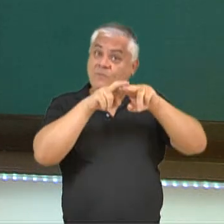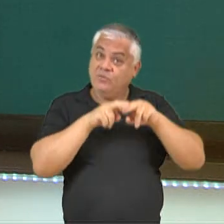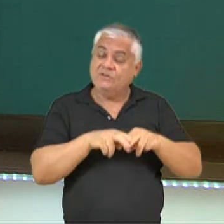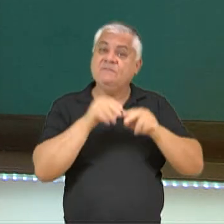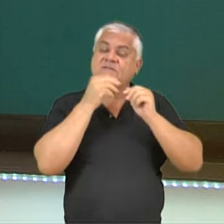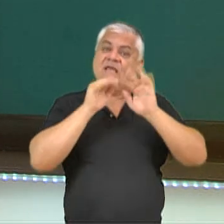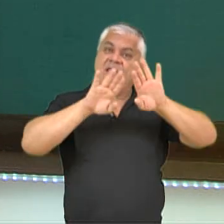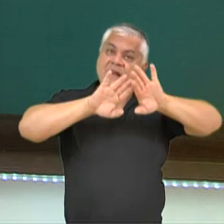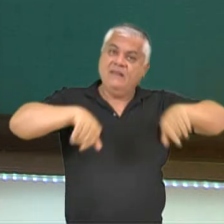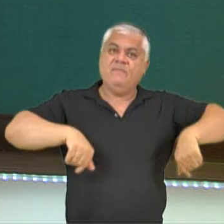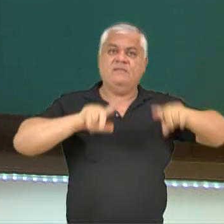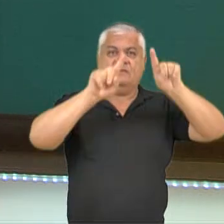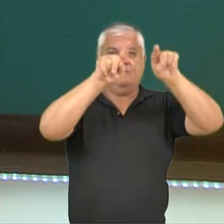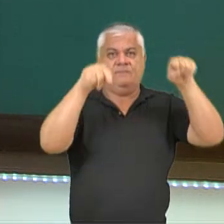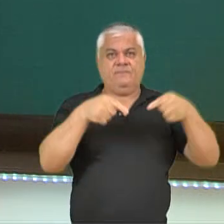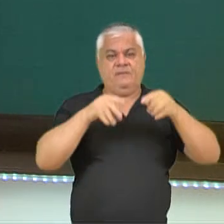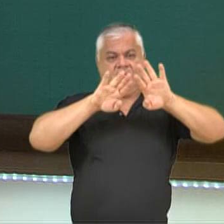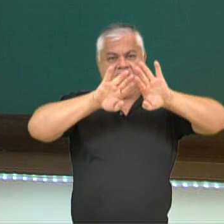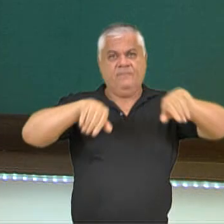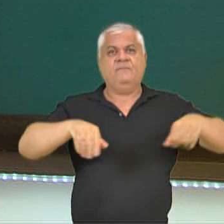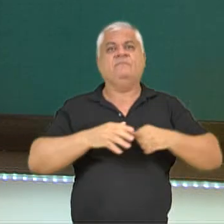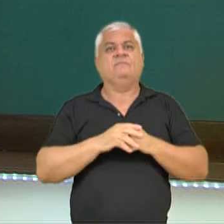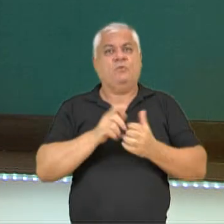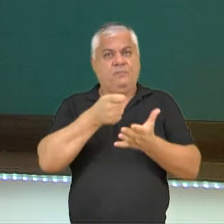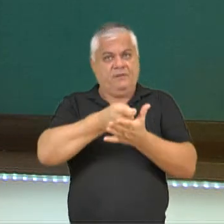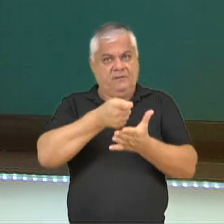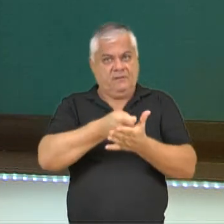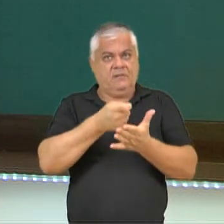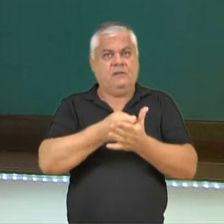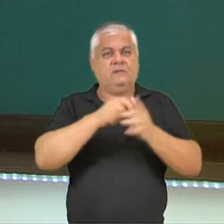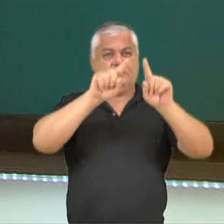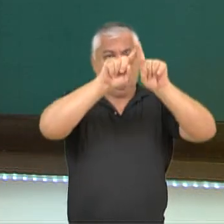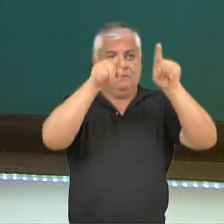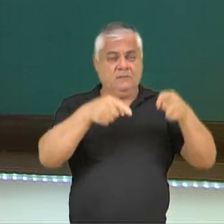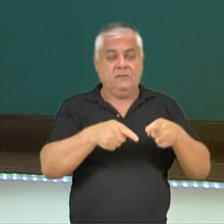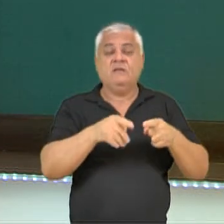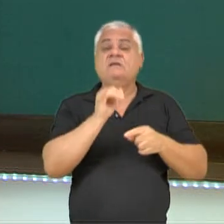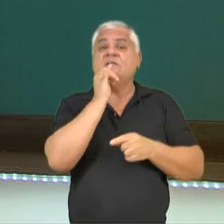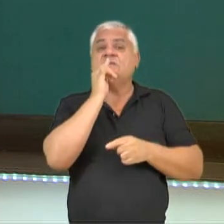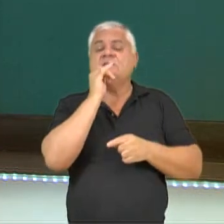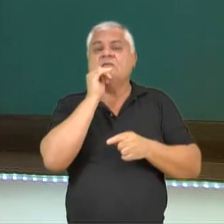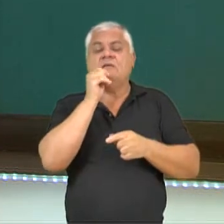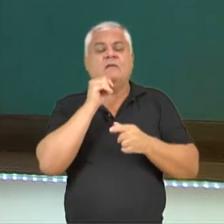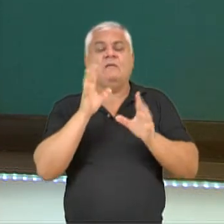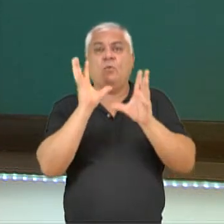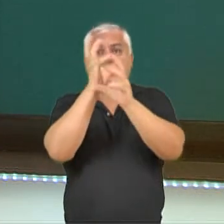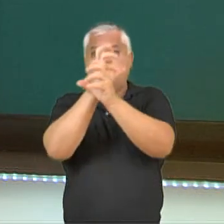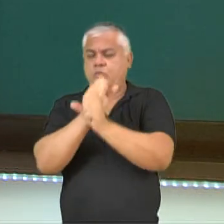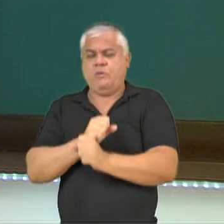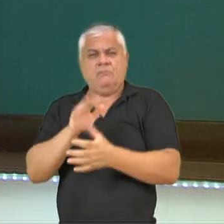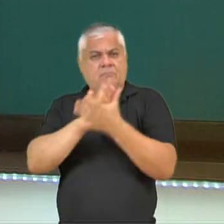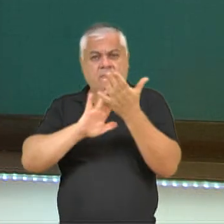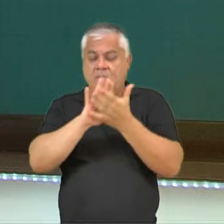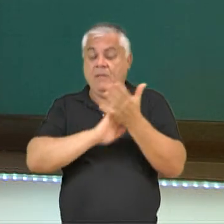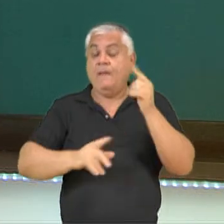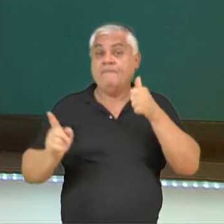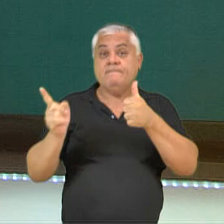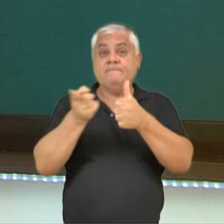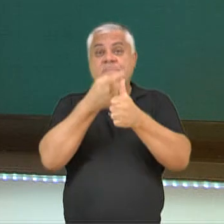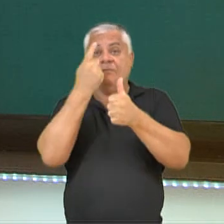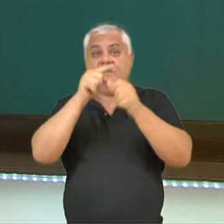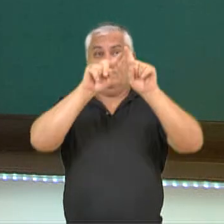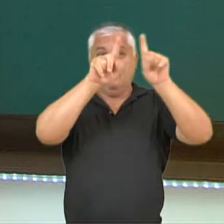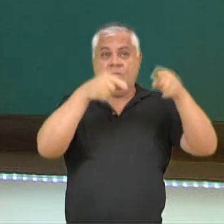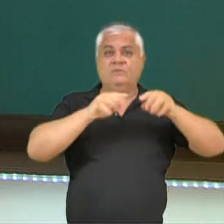eliminar os parênteses primeiro, porque é obrigatório, mesmo sem efetivamente resolver o que está dentro, tá